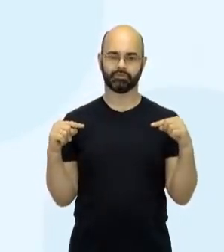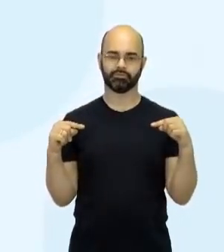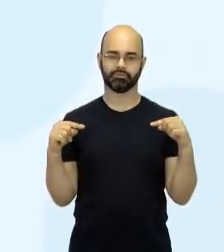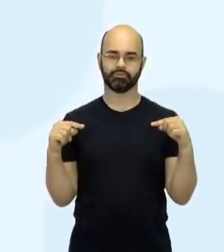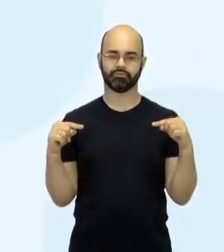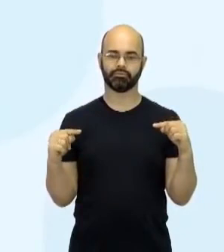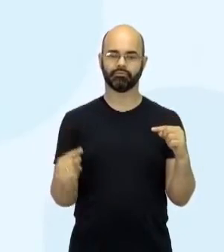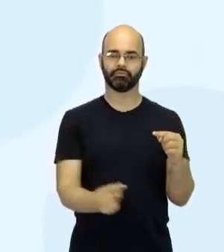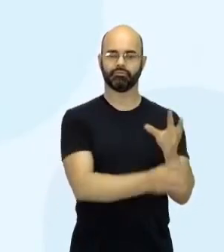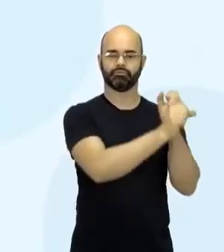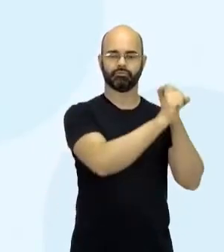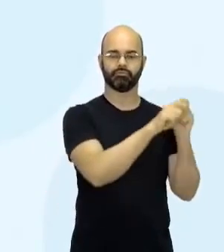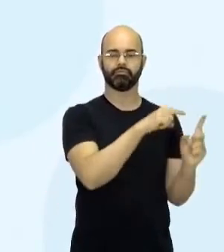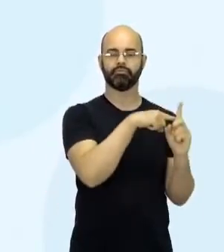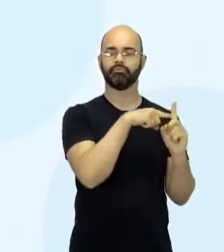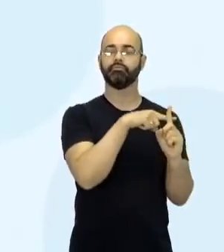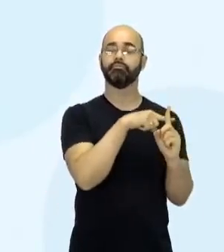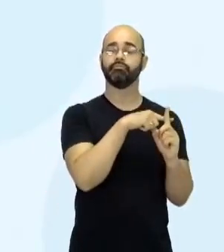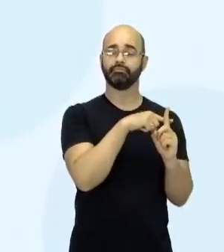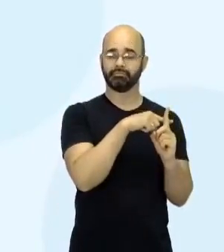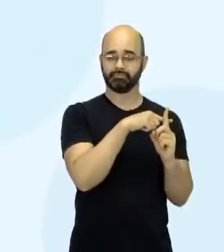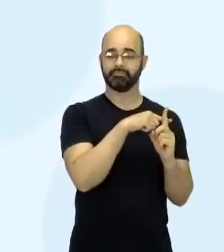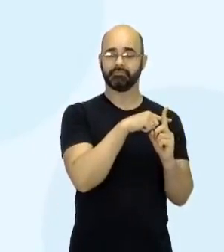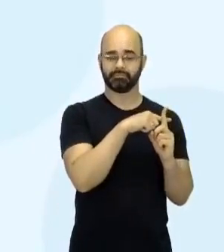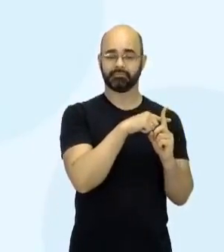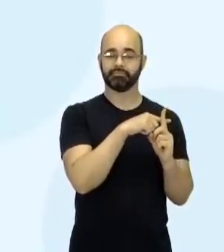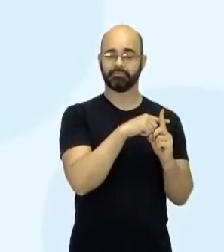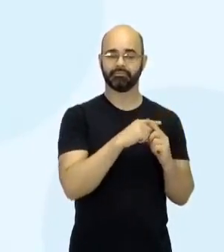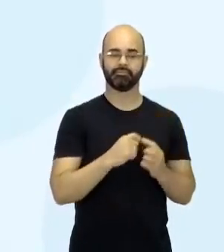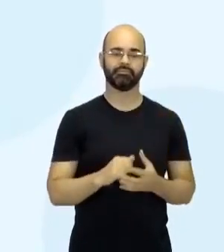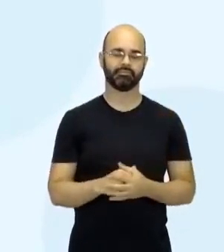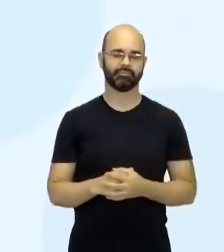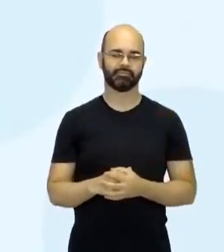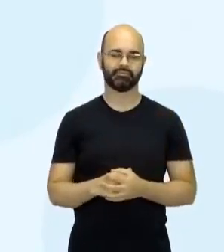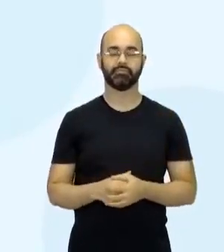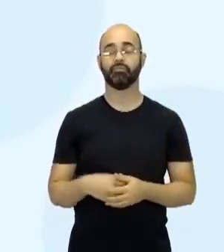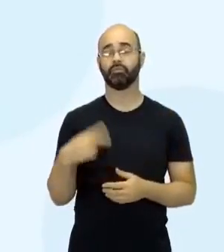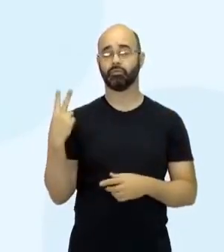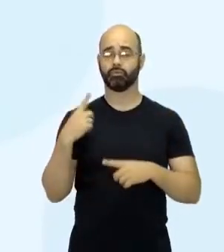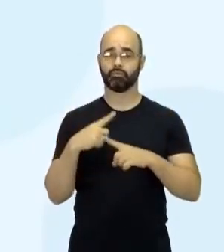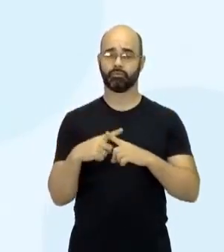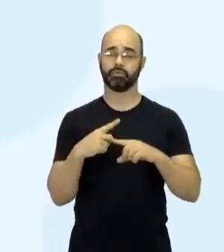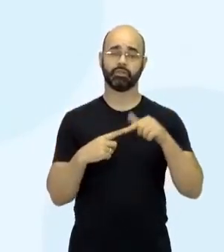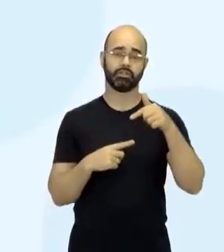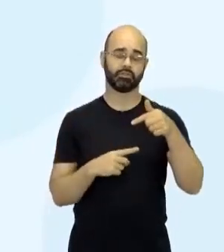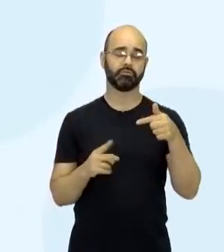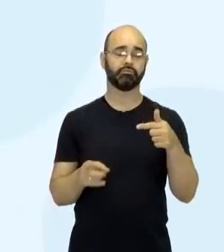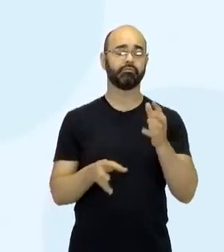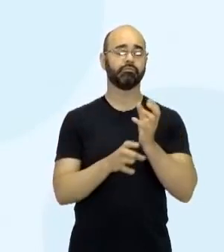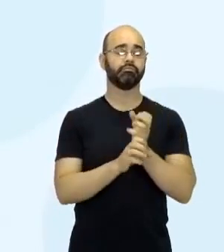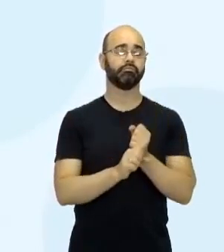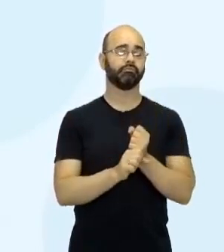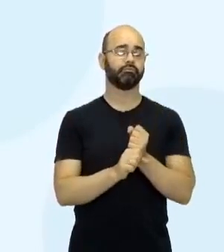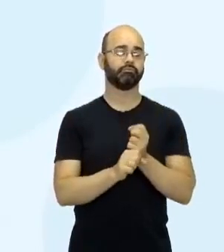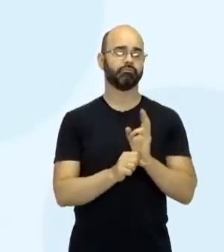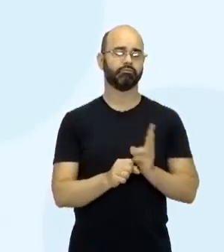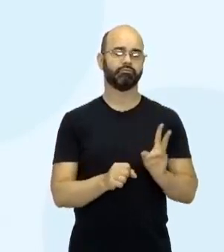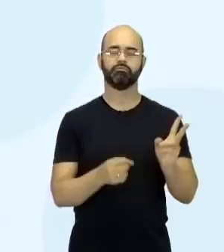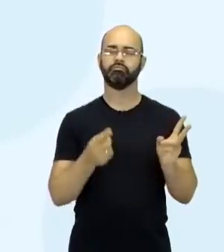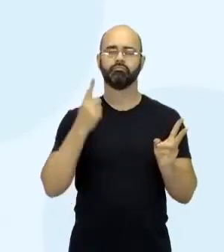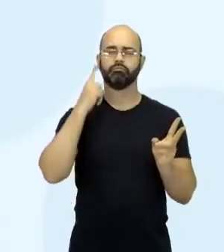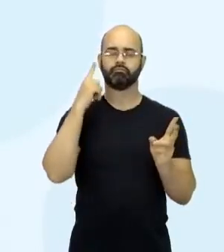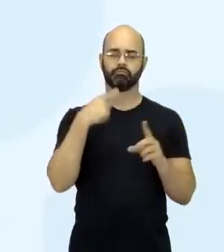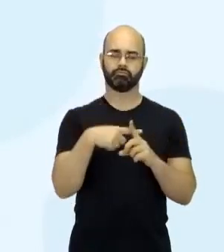ó, sempre num positivo. E aí eu tenho 2 vezes 7, continua o resultado. Qual que é a ideia?